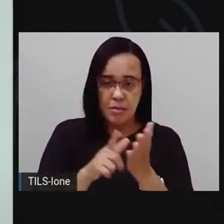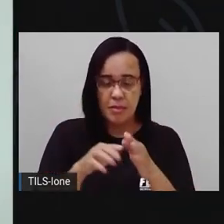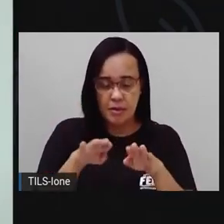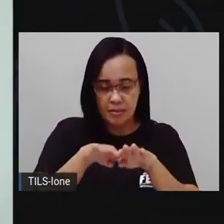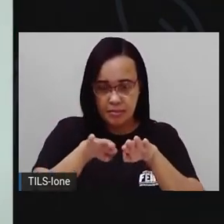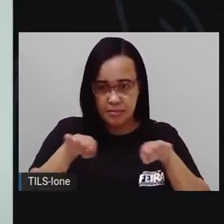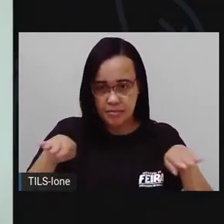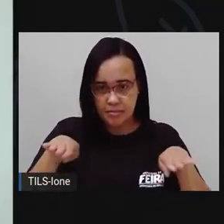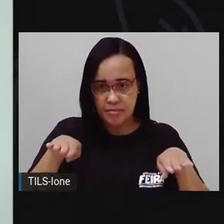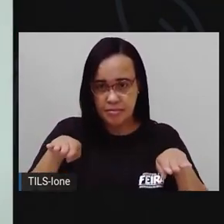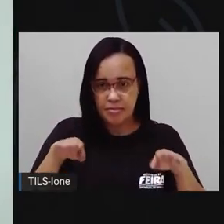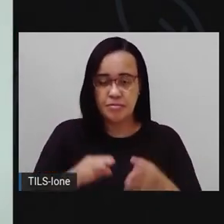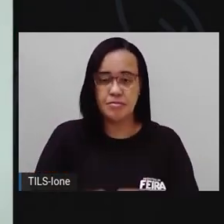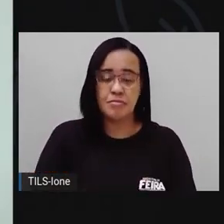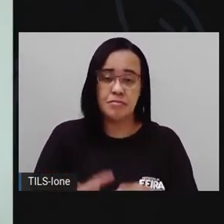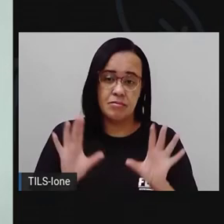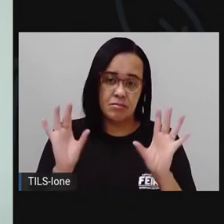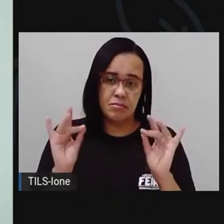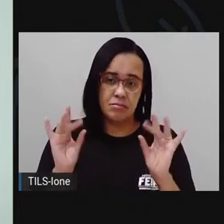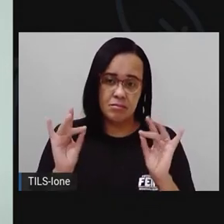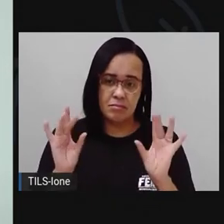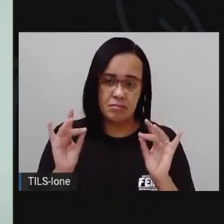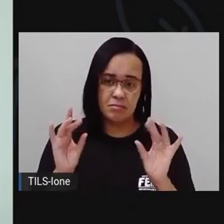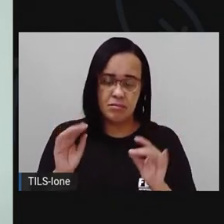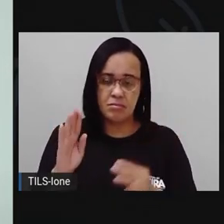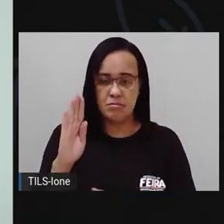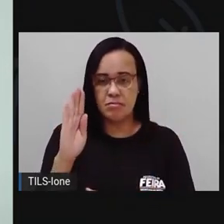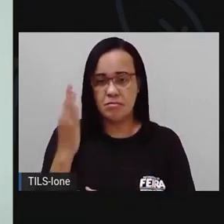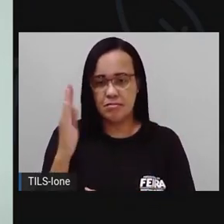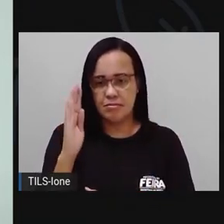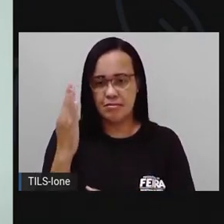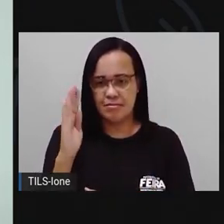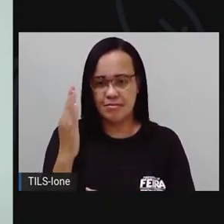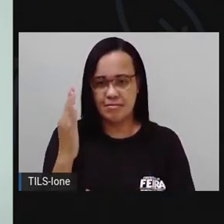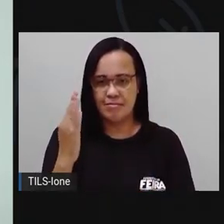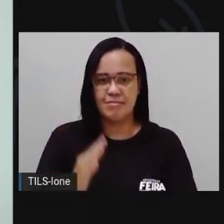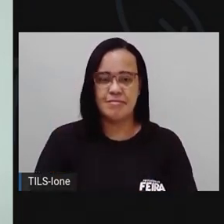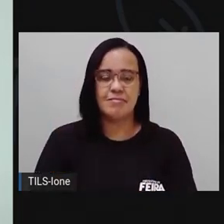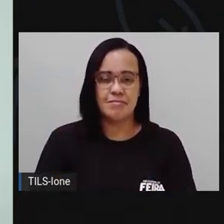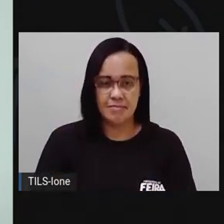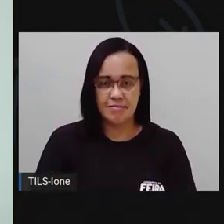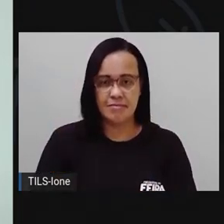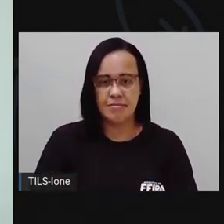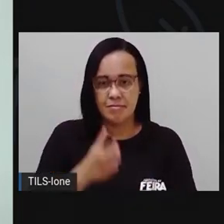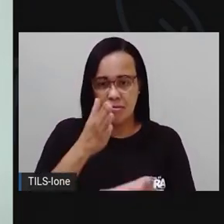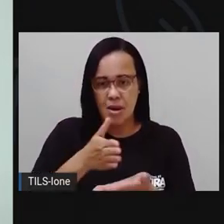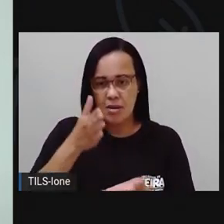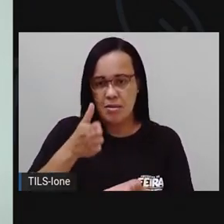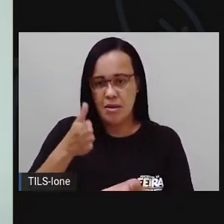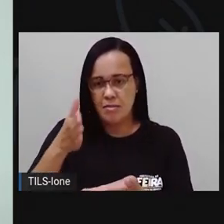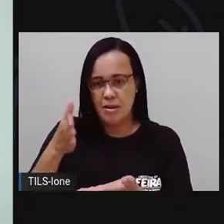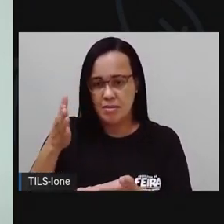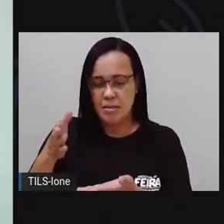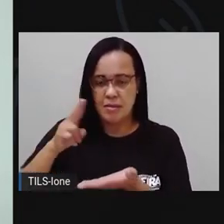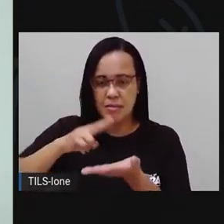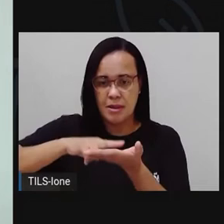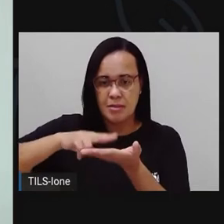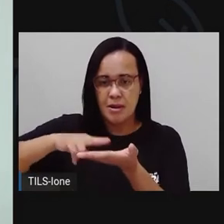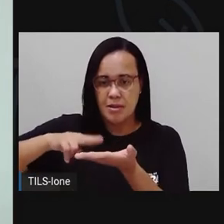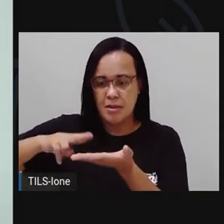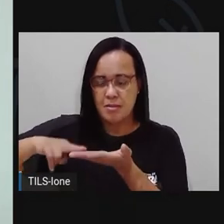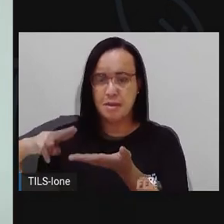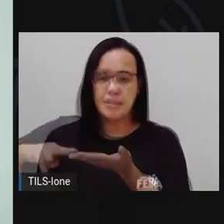mesa e você vai colar os palitos, tá bom? E aí você vai colocar um palito do lado do outro,